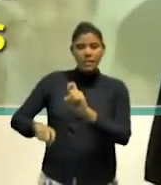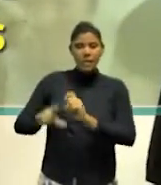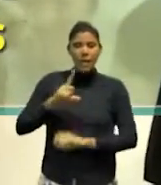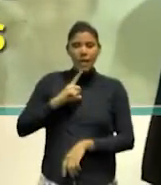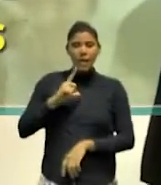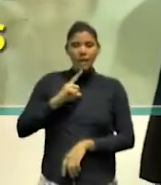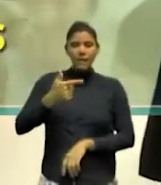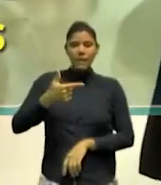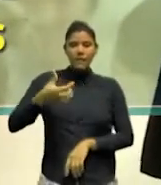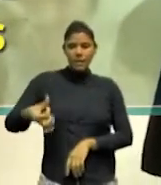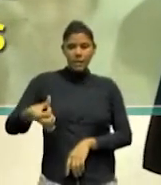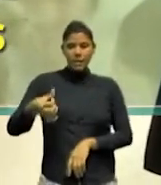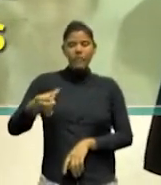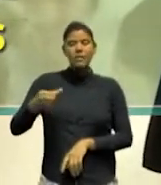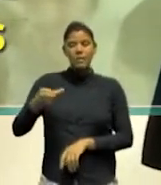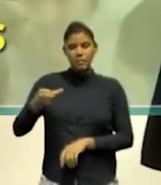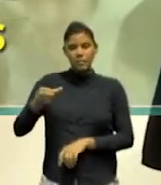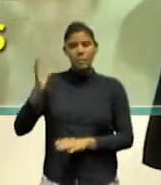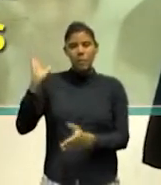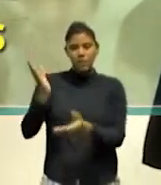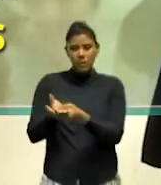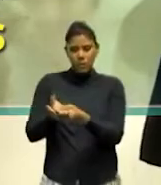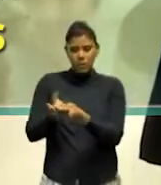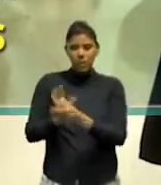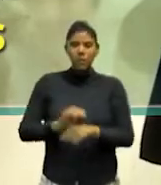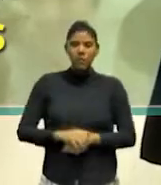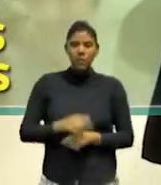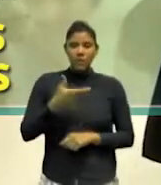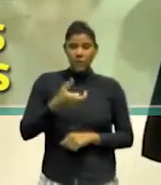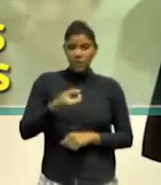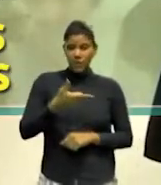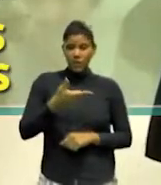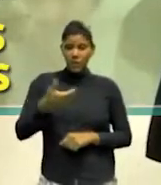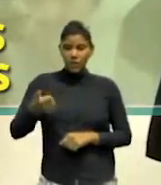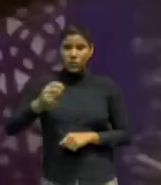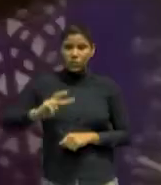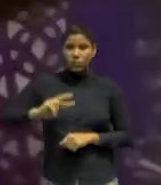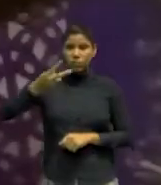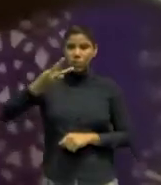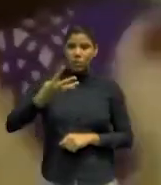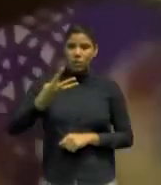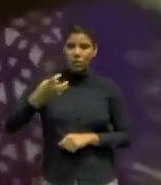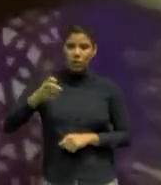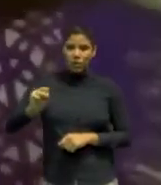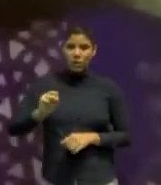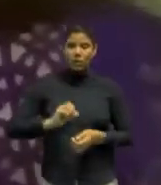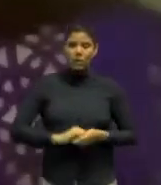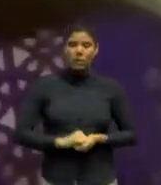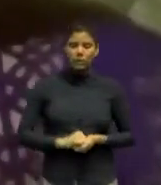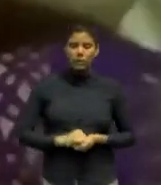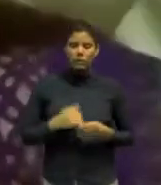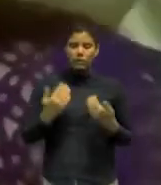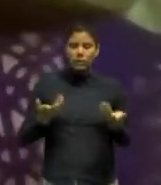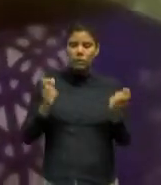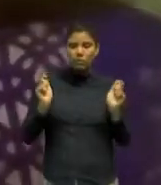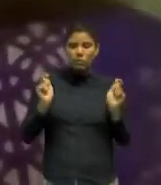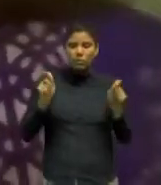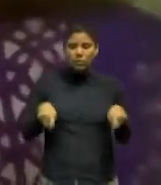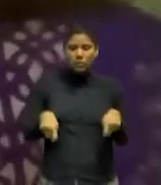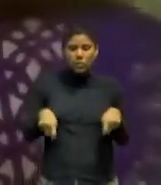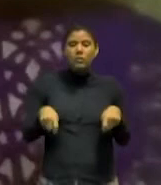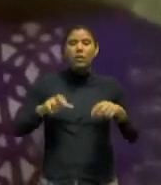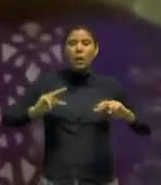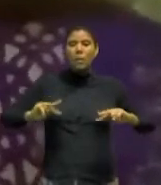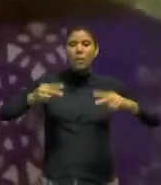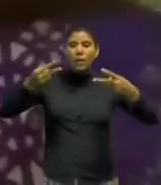26 ações em 2020, com um salto para 48 em 2021. Como possíveis causas a esse quadro de aumento do